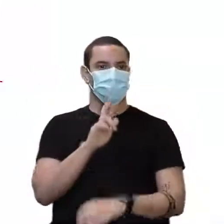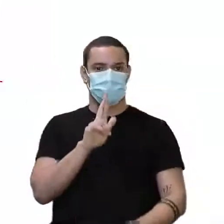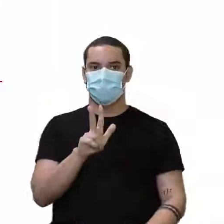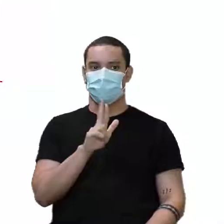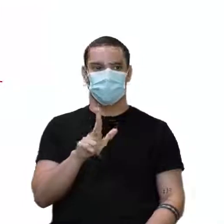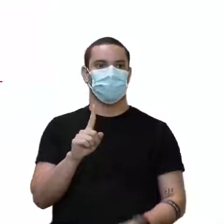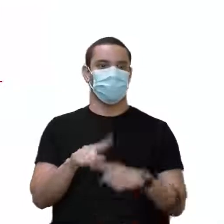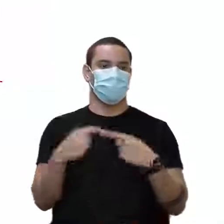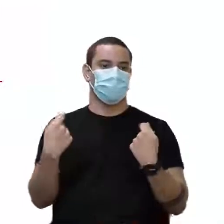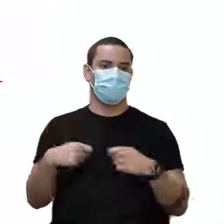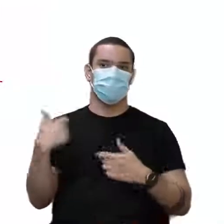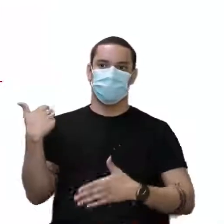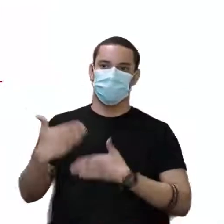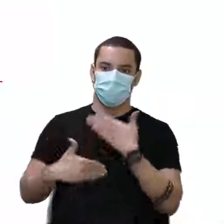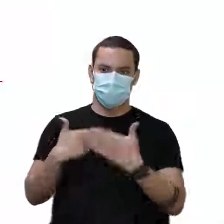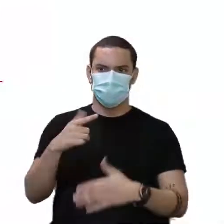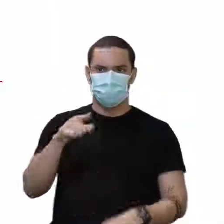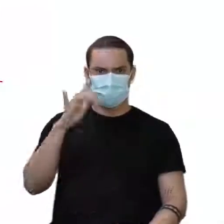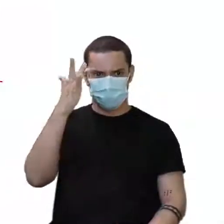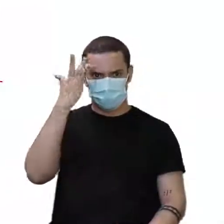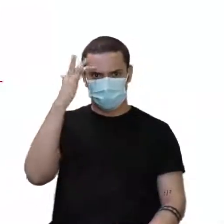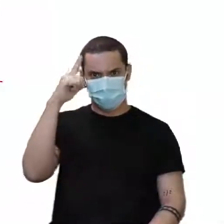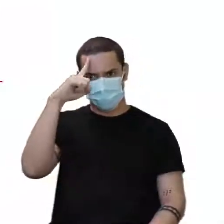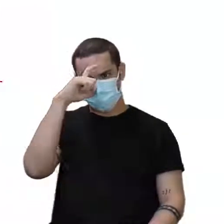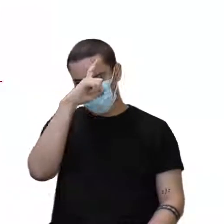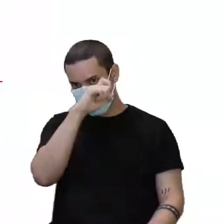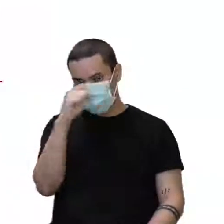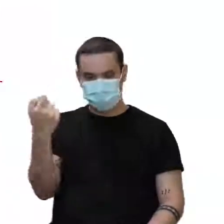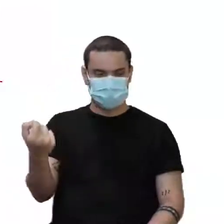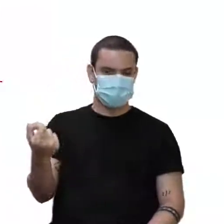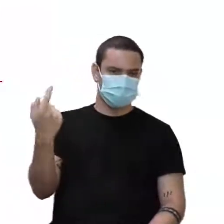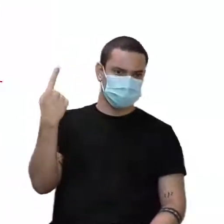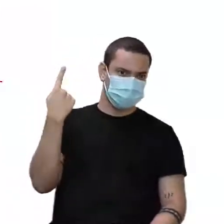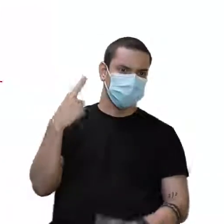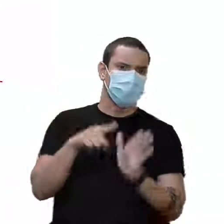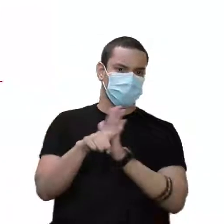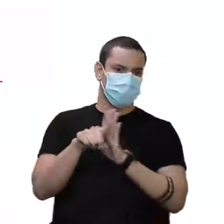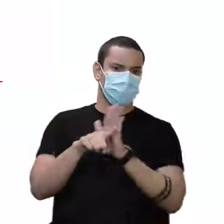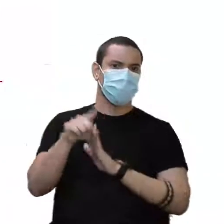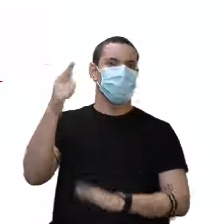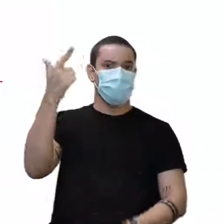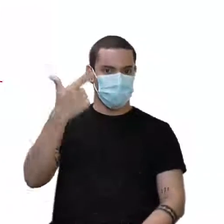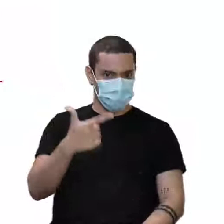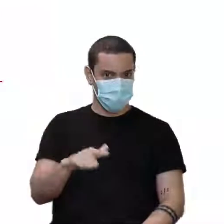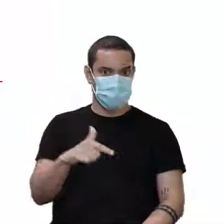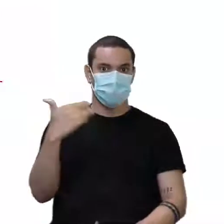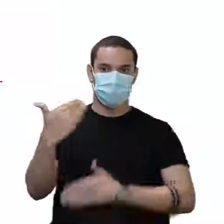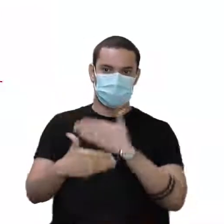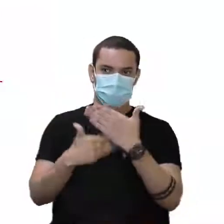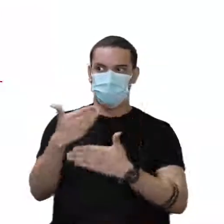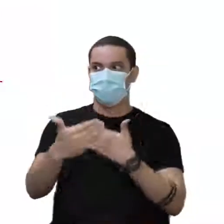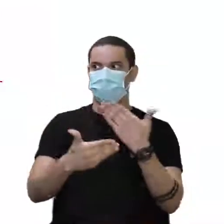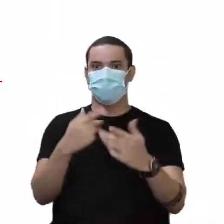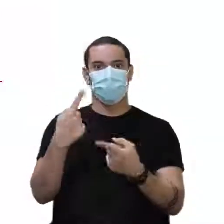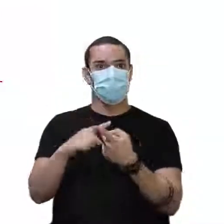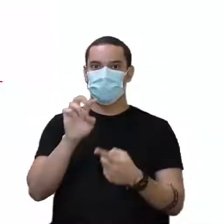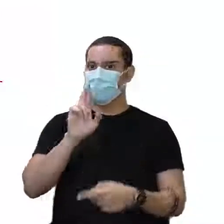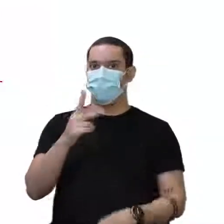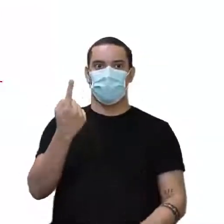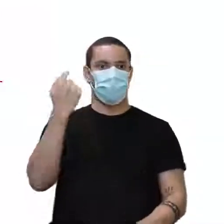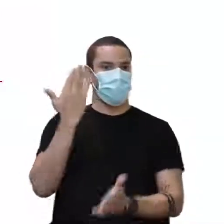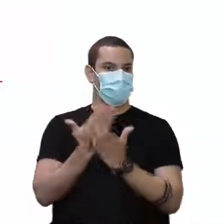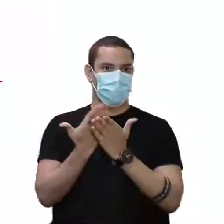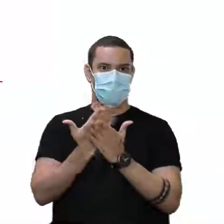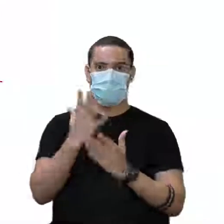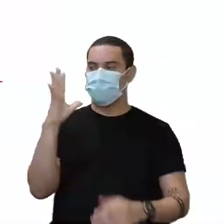vez, não. Você precisa, achou difícil, achou estranho, pesquisa mais, procura mais, tá? Porque assim, não é só numa aula que você